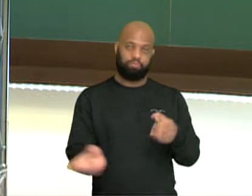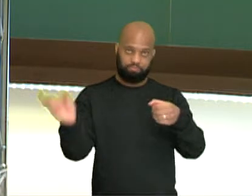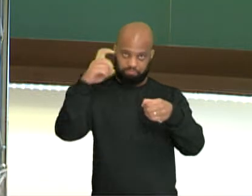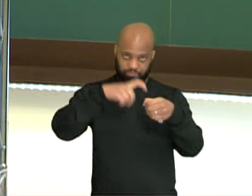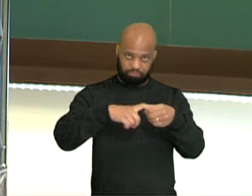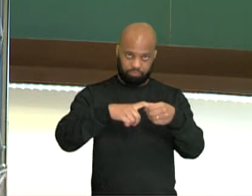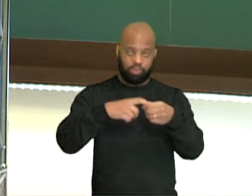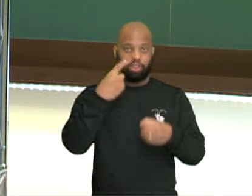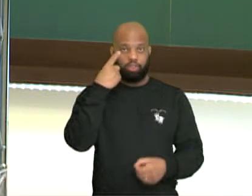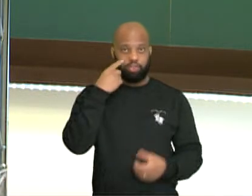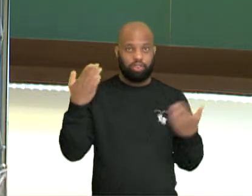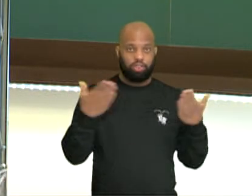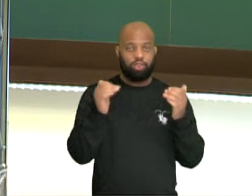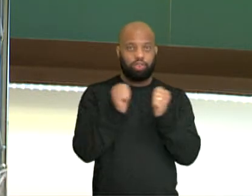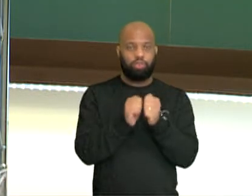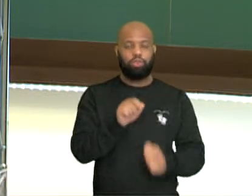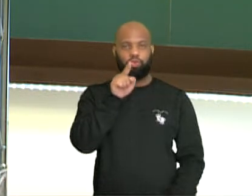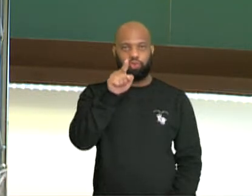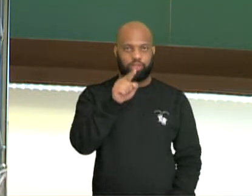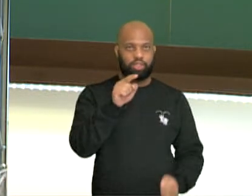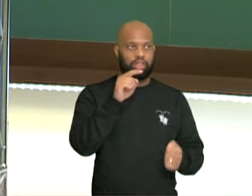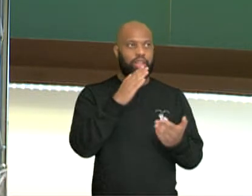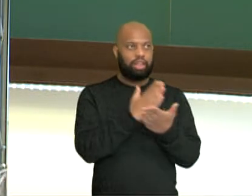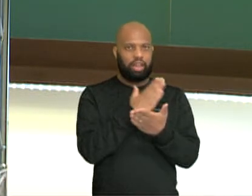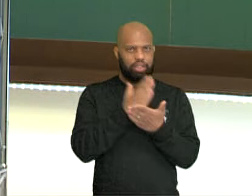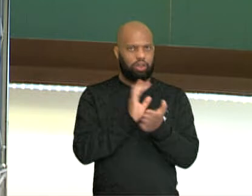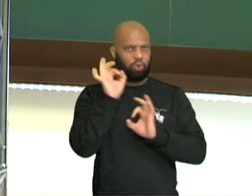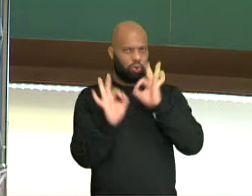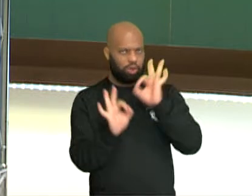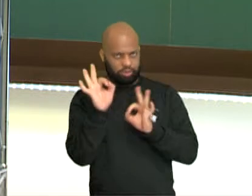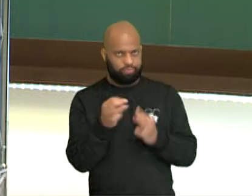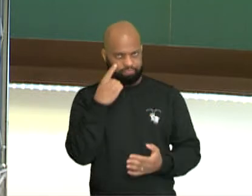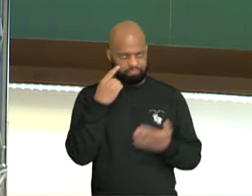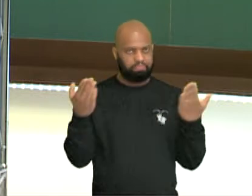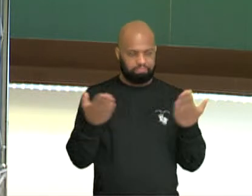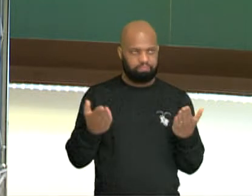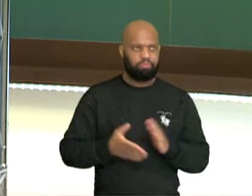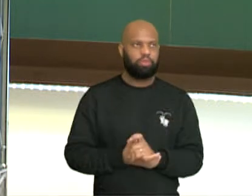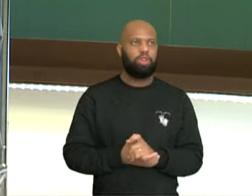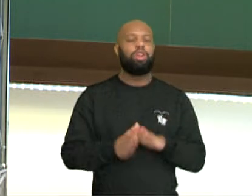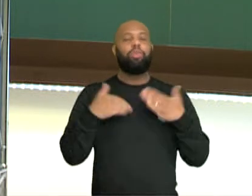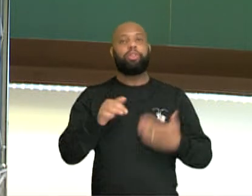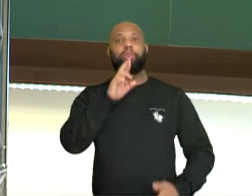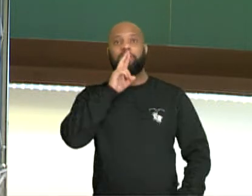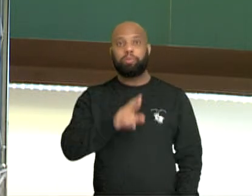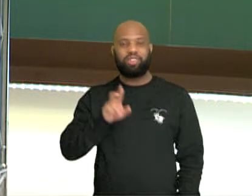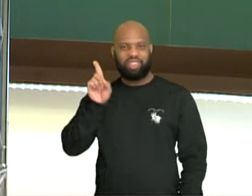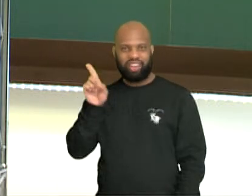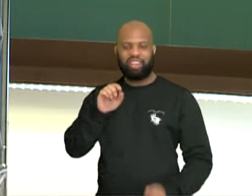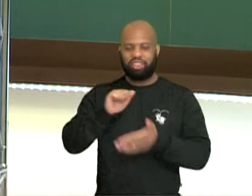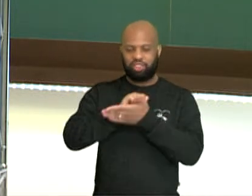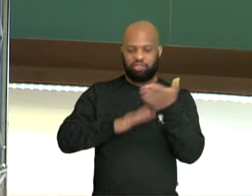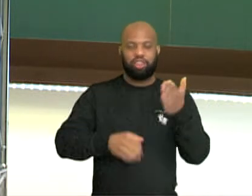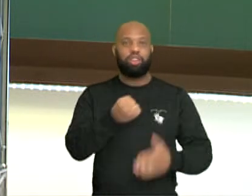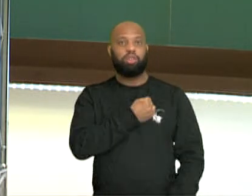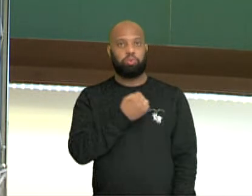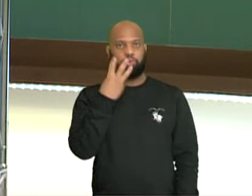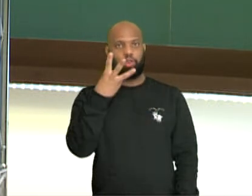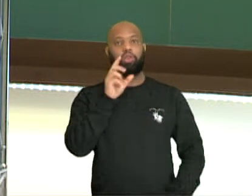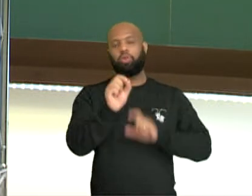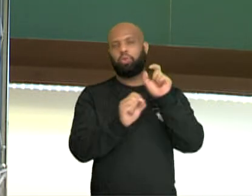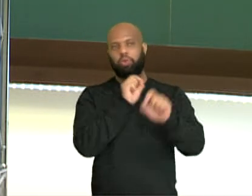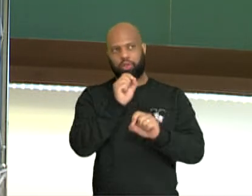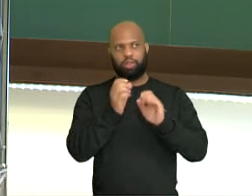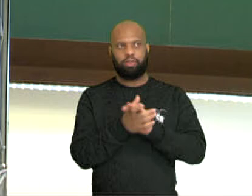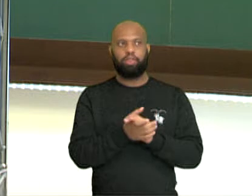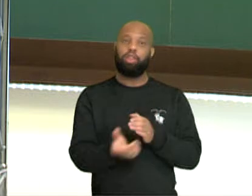Voltei, conferi contigo. O caderno aí está organizado, estamos conferindo. Para responder a atividade 3, a sugestão que eu te